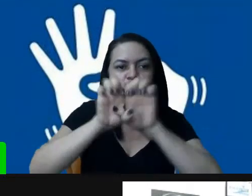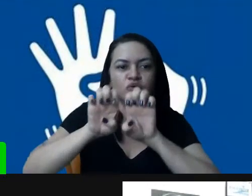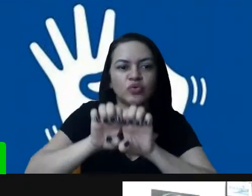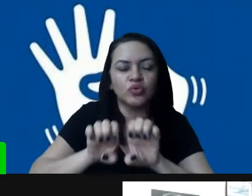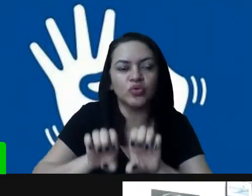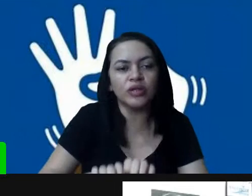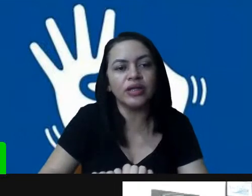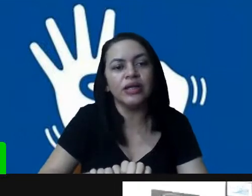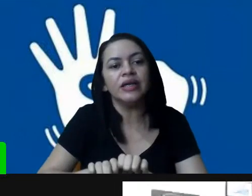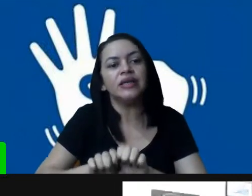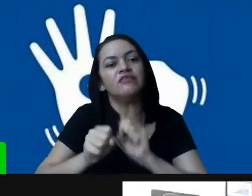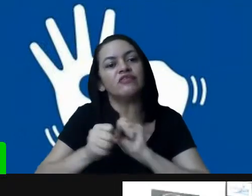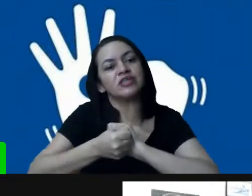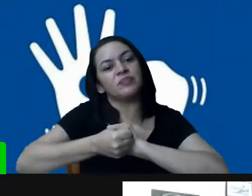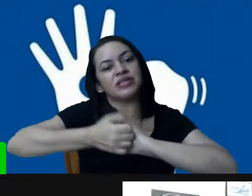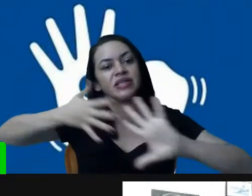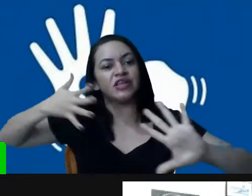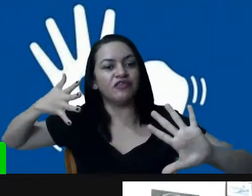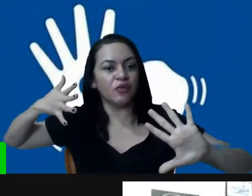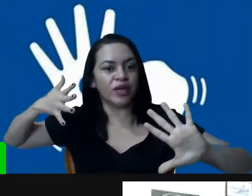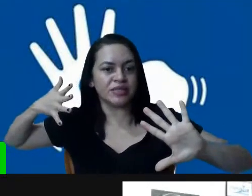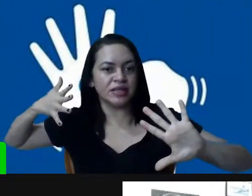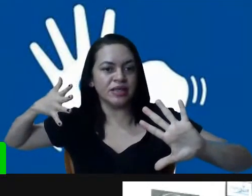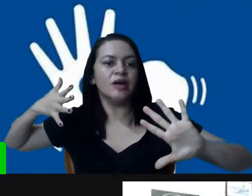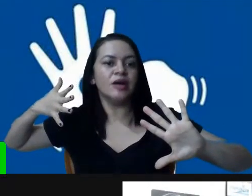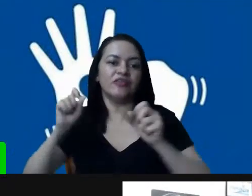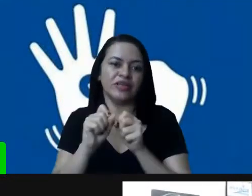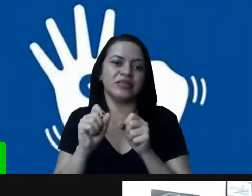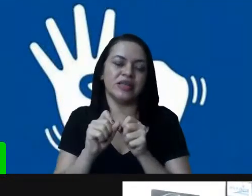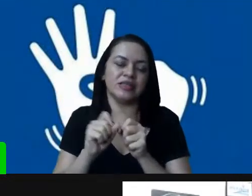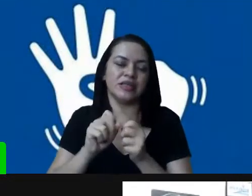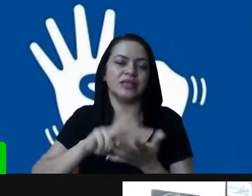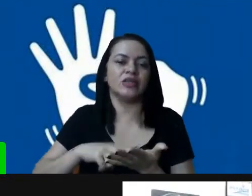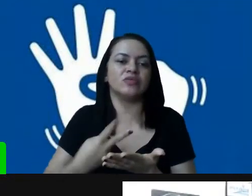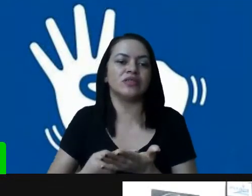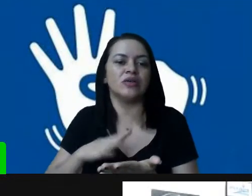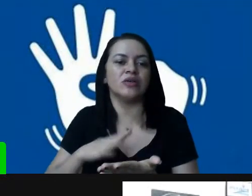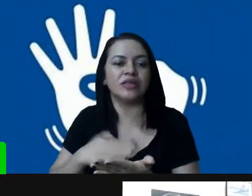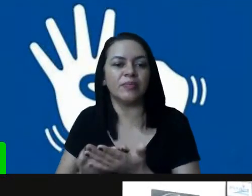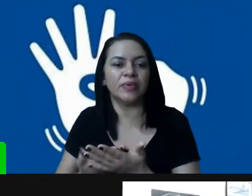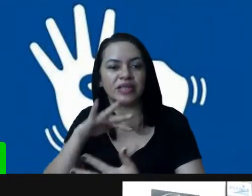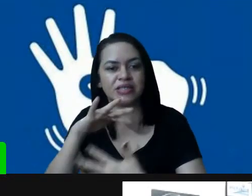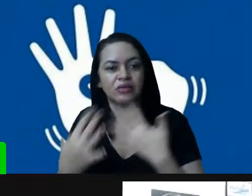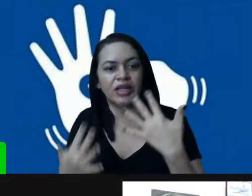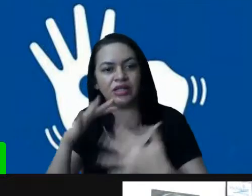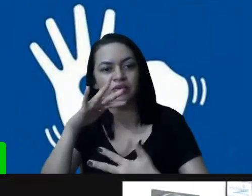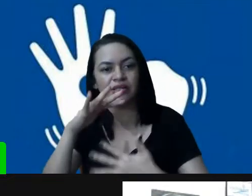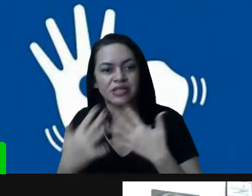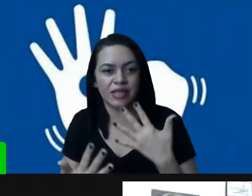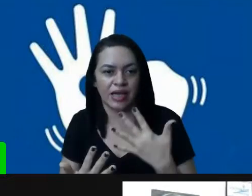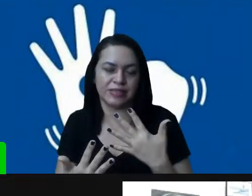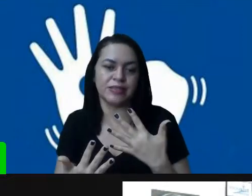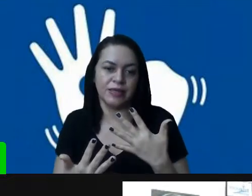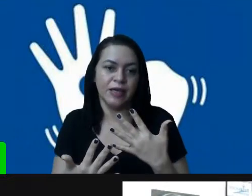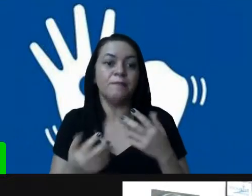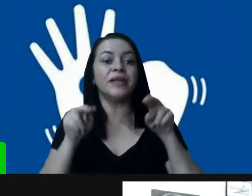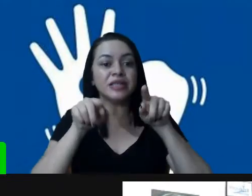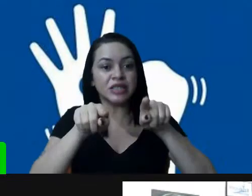tem estrutura, e você precisa ter fluência para fazer essa tradução e interpretação da língua de